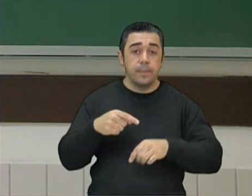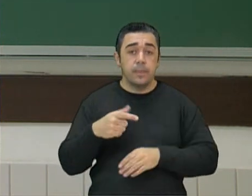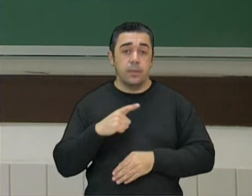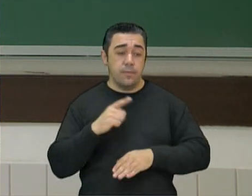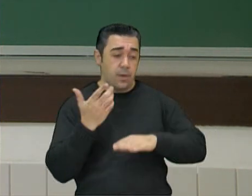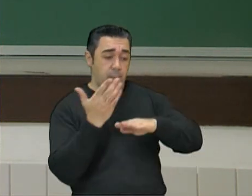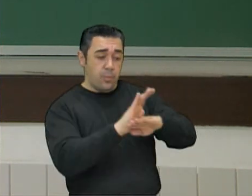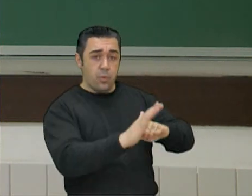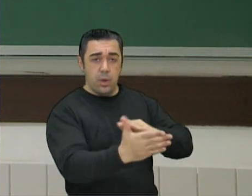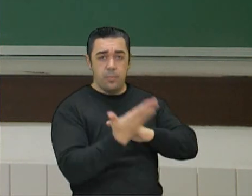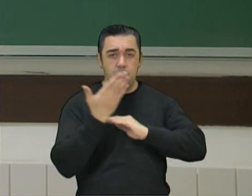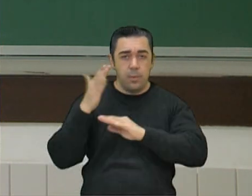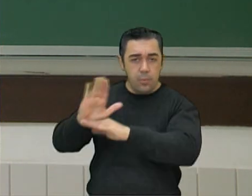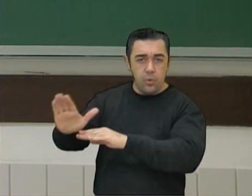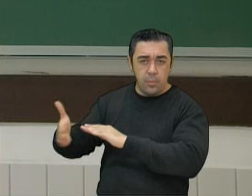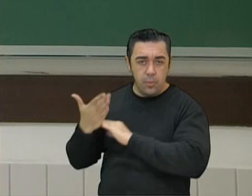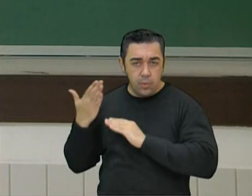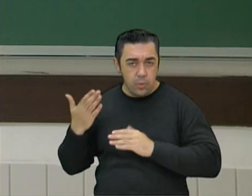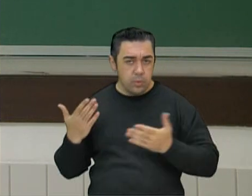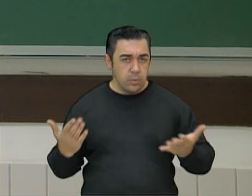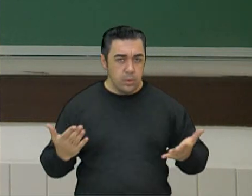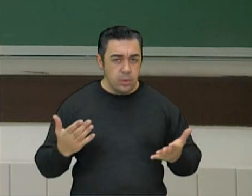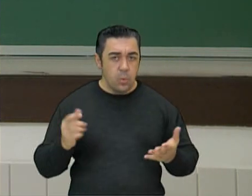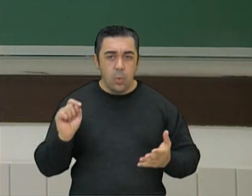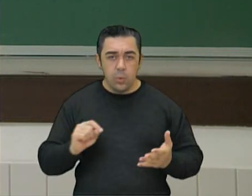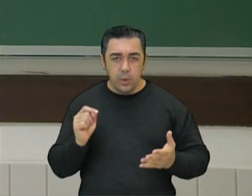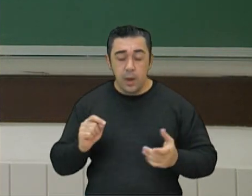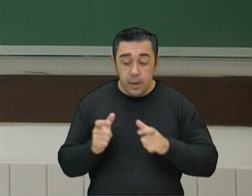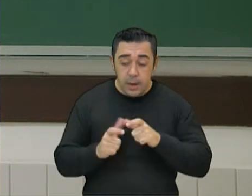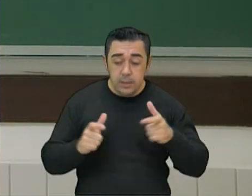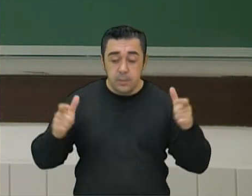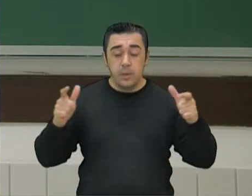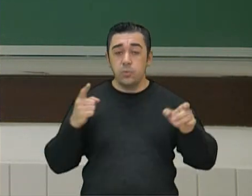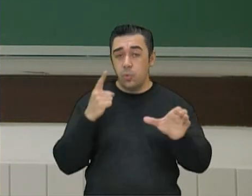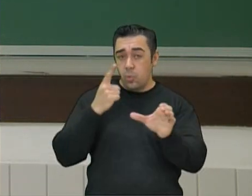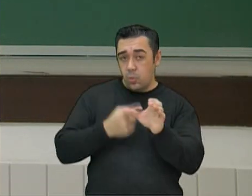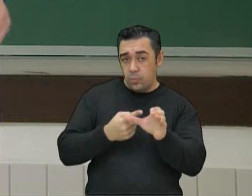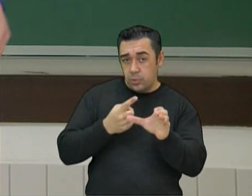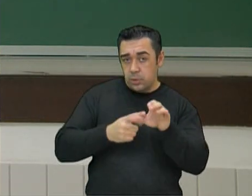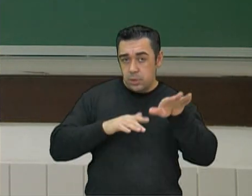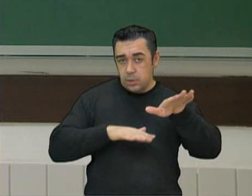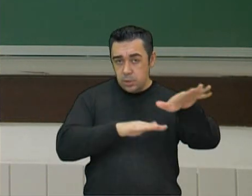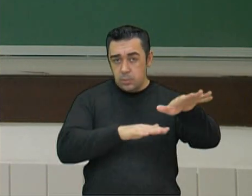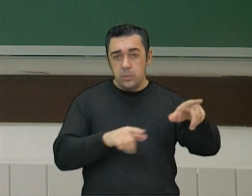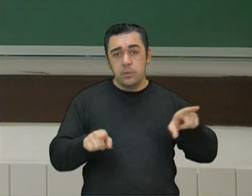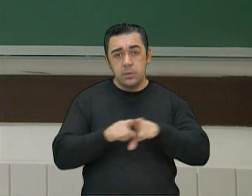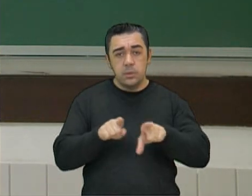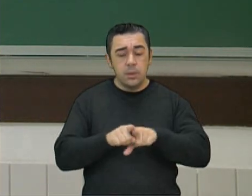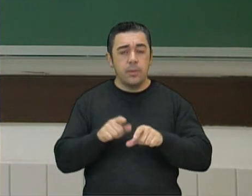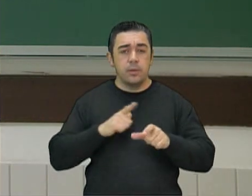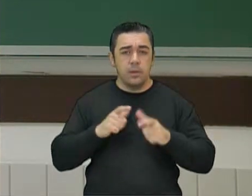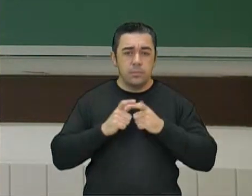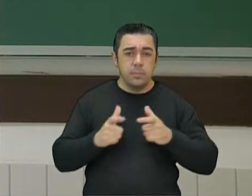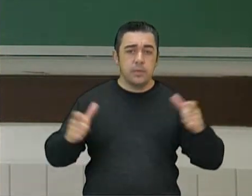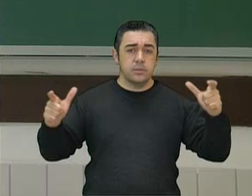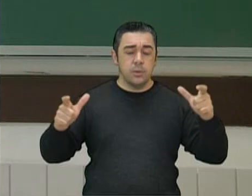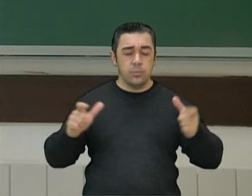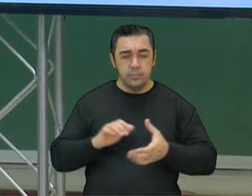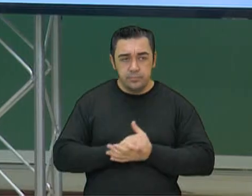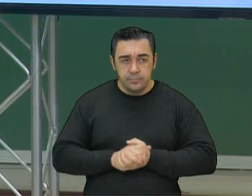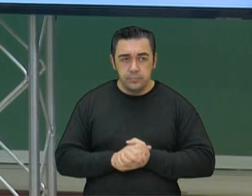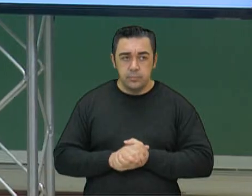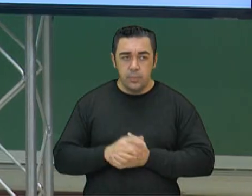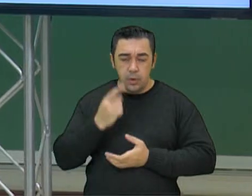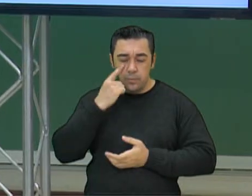isso a formação desse eixo. Contra o crescimento do comunismo e apoio em ações de crescimento territorial. Aqui do